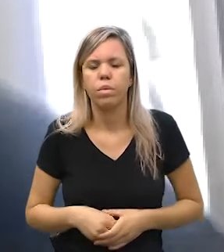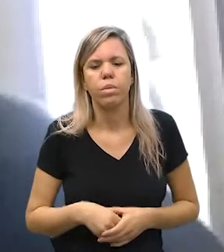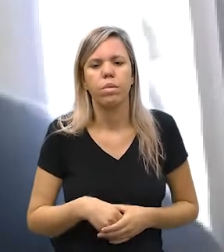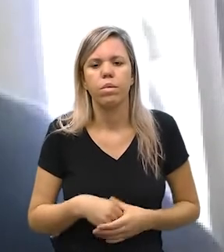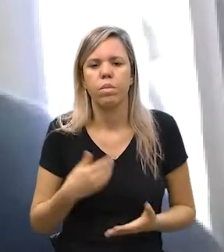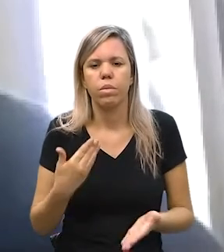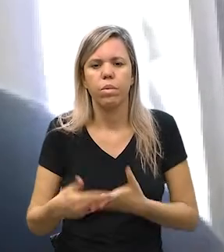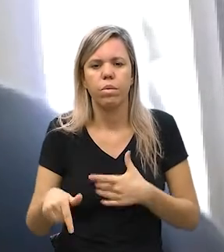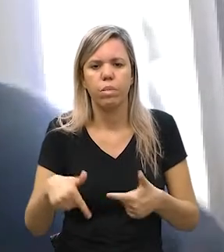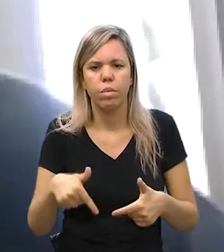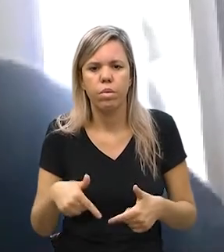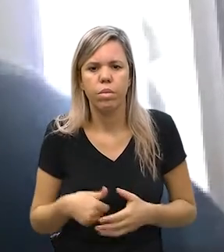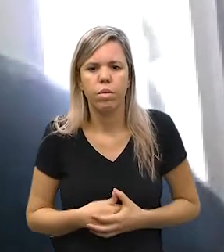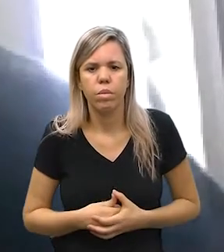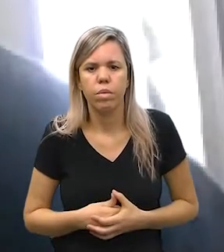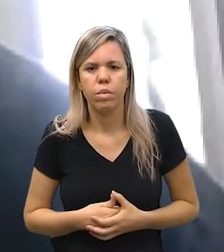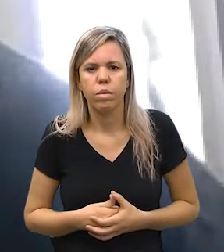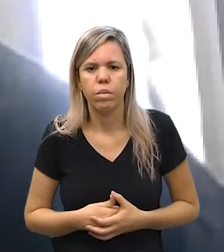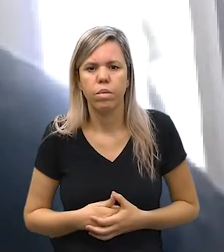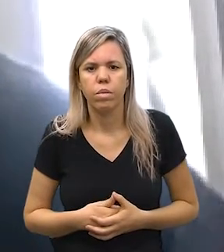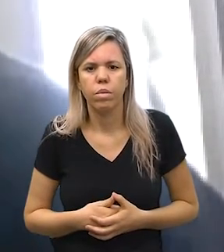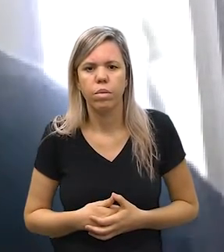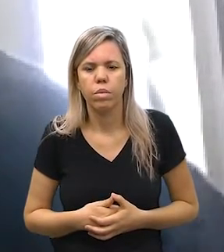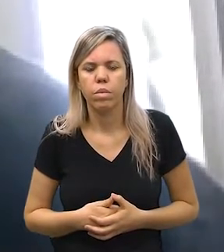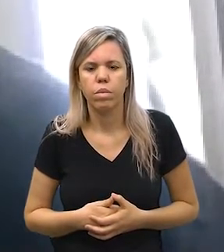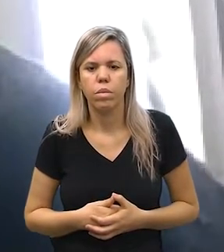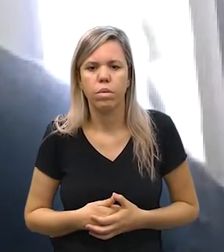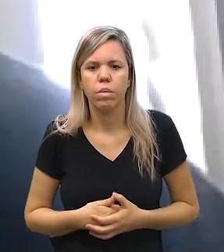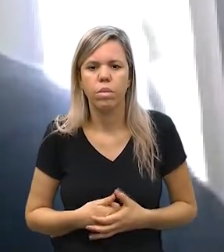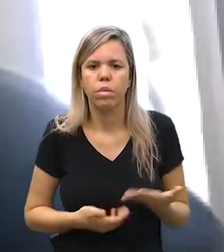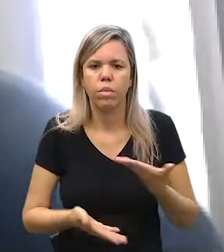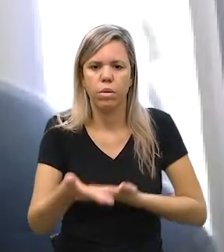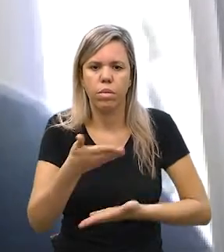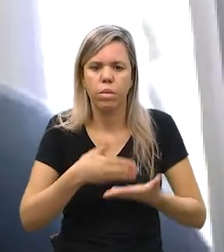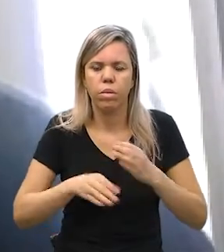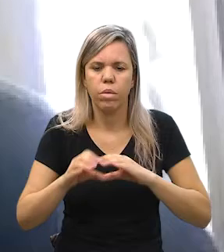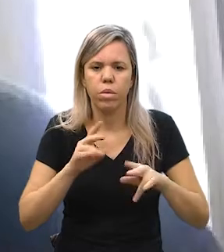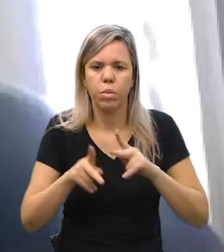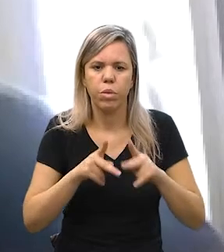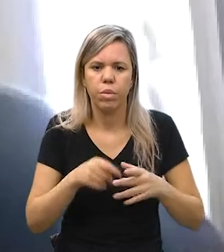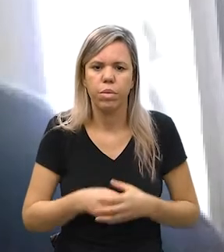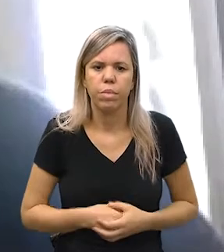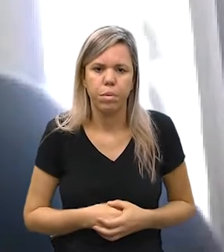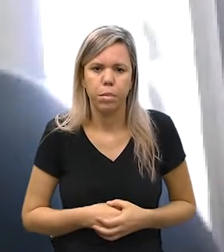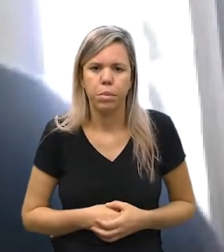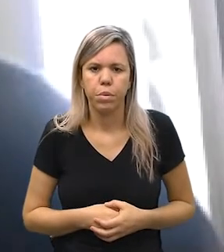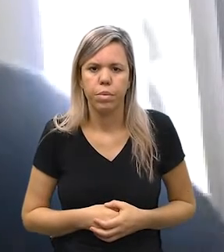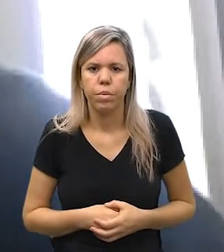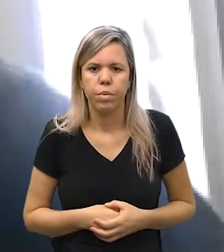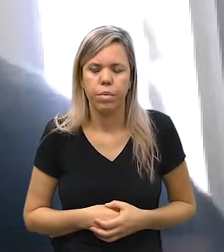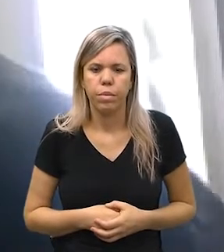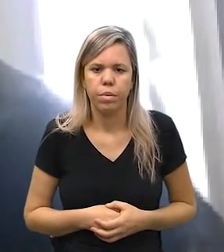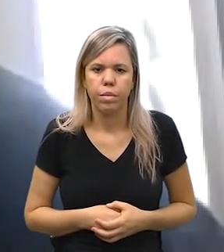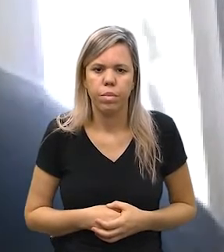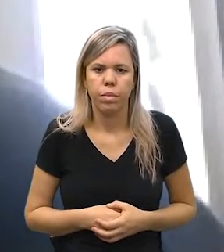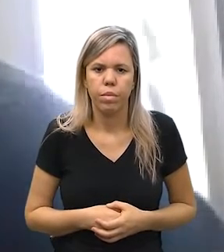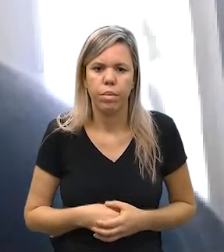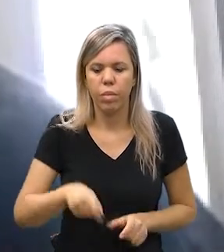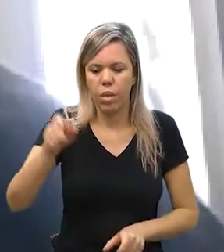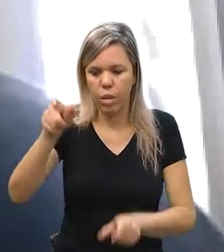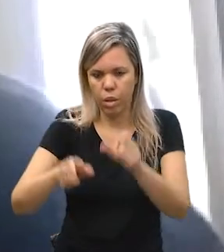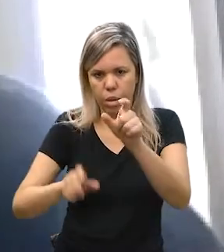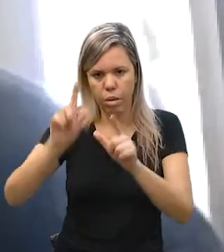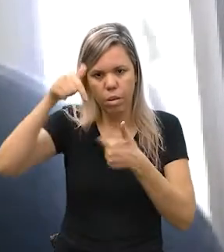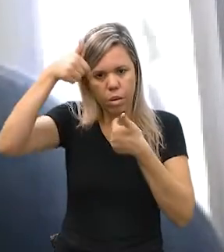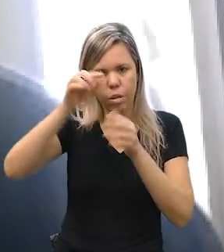perda do emprego, a questão do relacionamento entre as pessoas. E os personagens, eles são